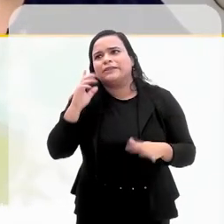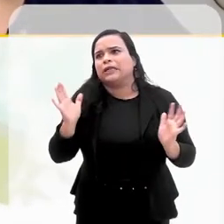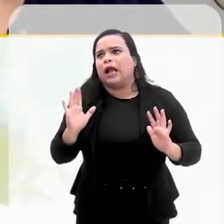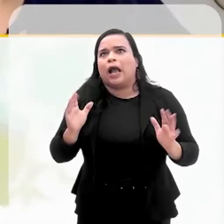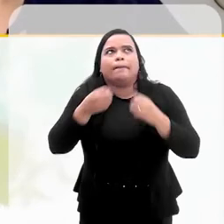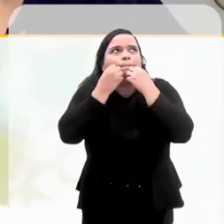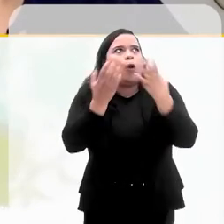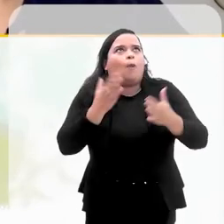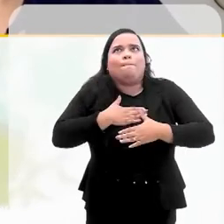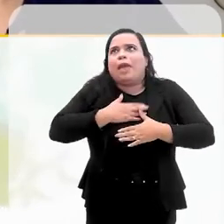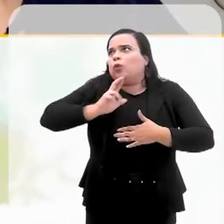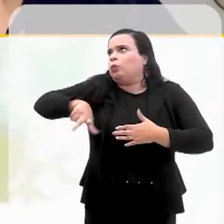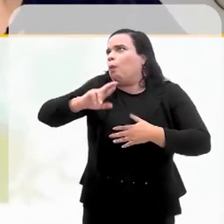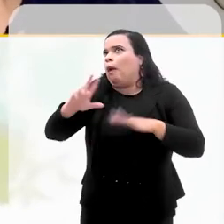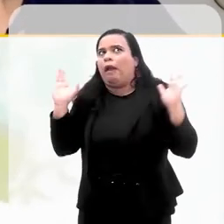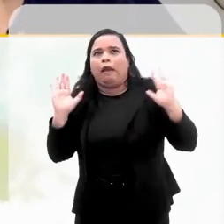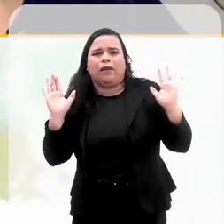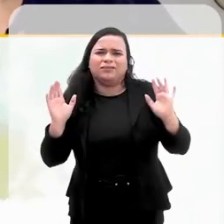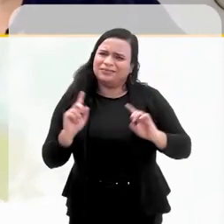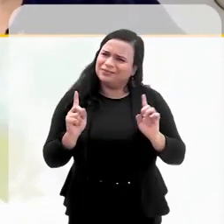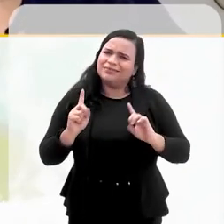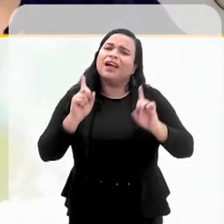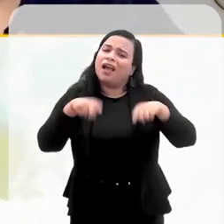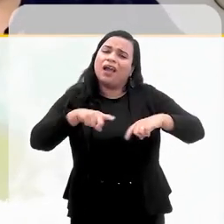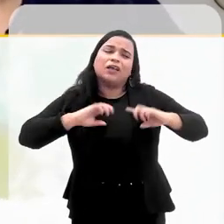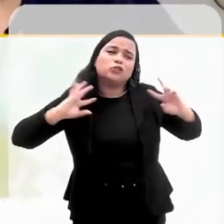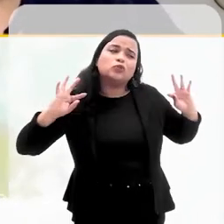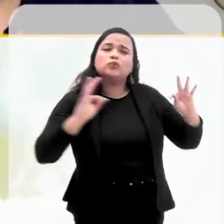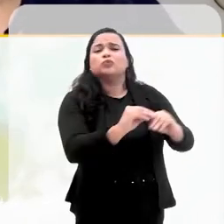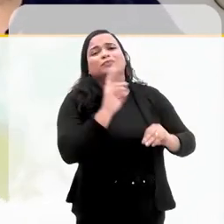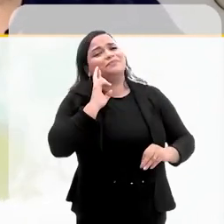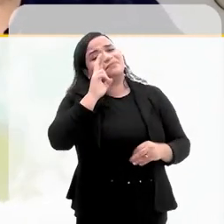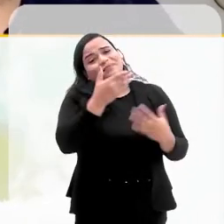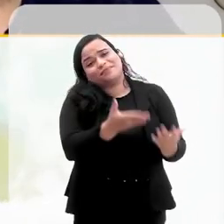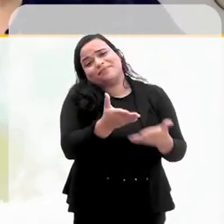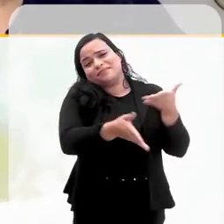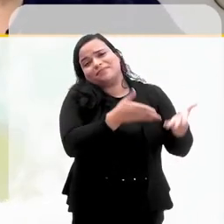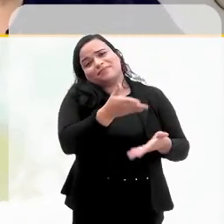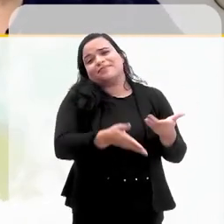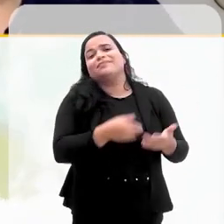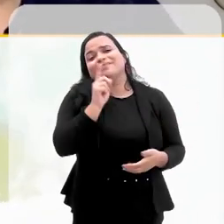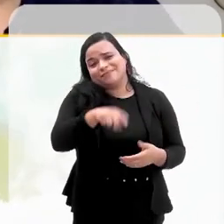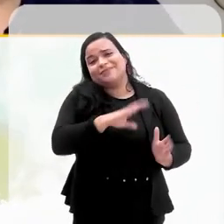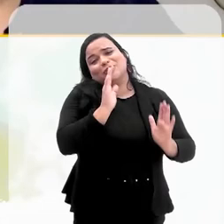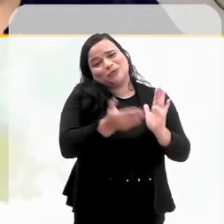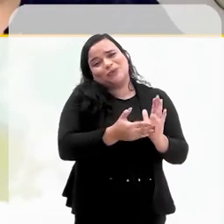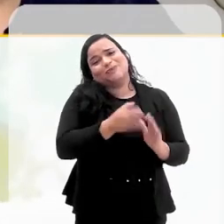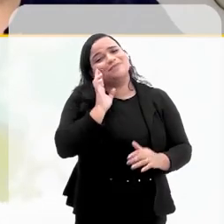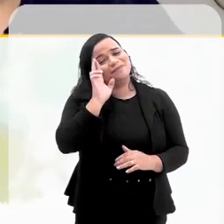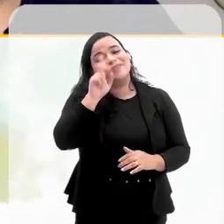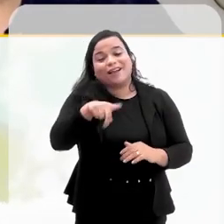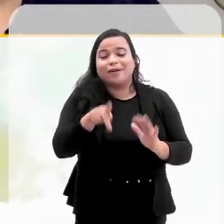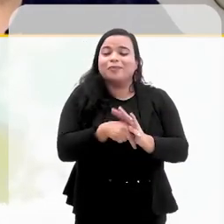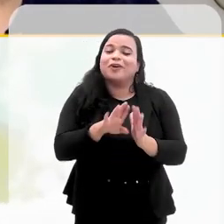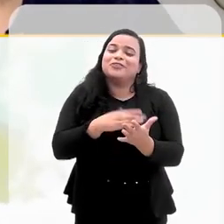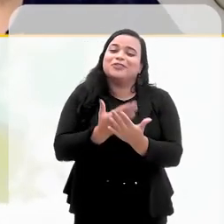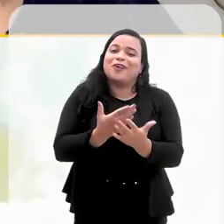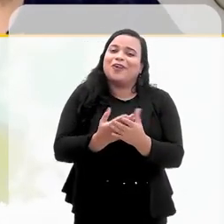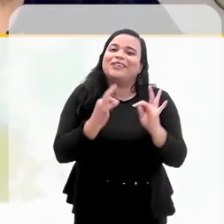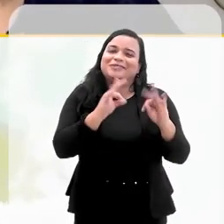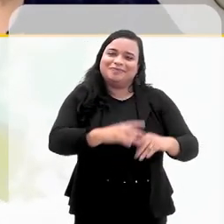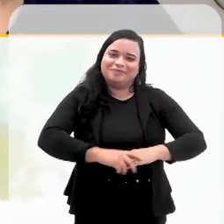é da Da escola. escola toda. E como o Toda. professor ganha com isso? Porque eu comecei a dar aula com 17 anos e era